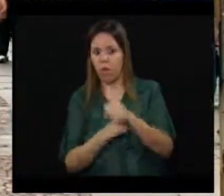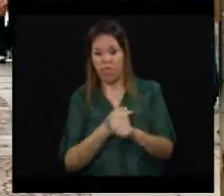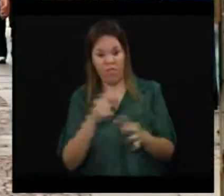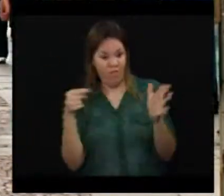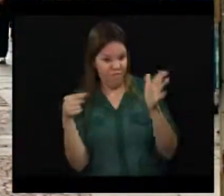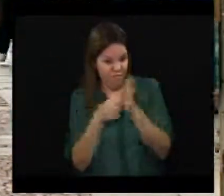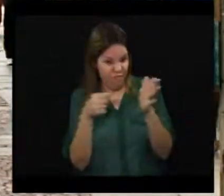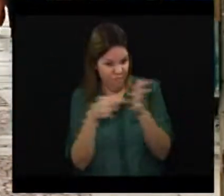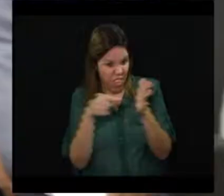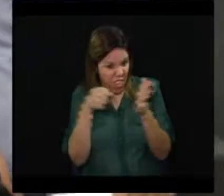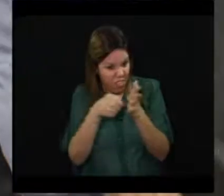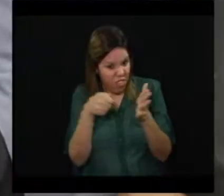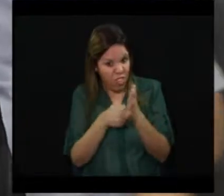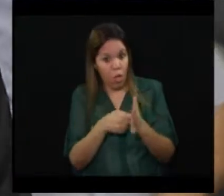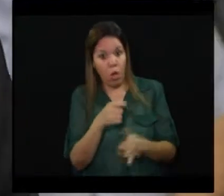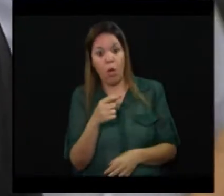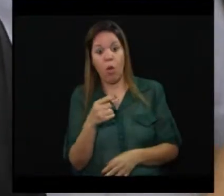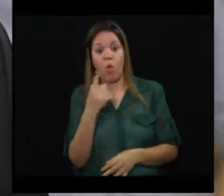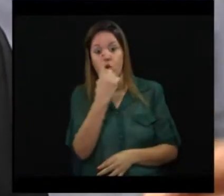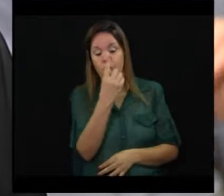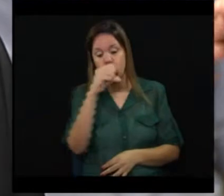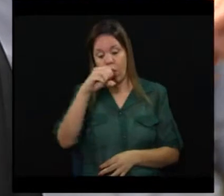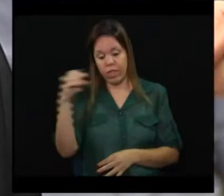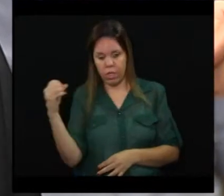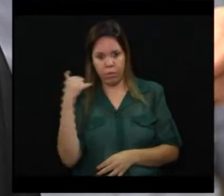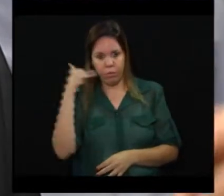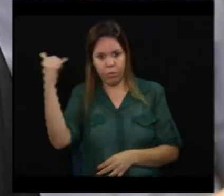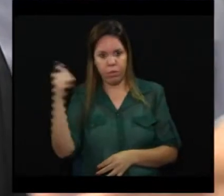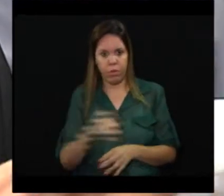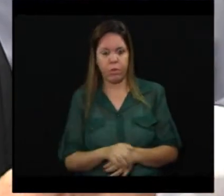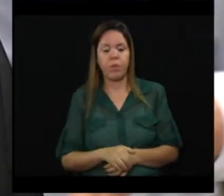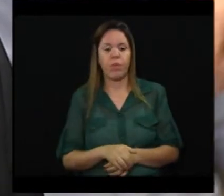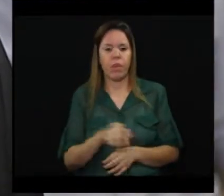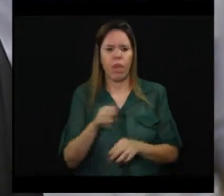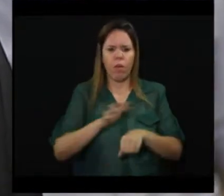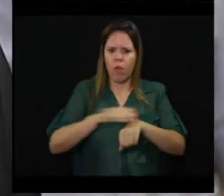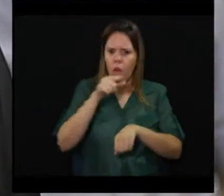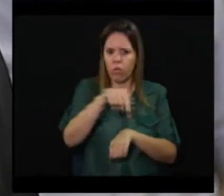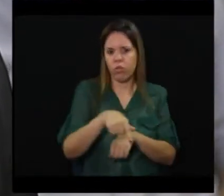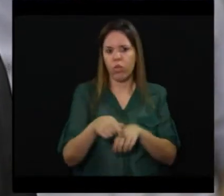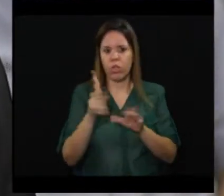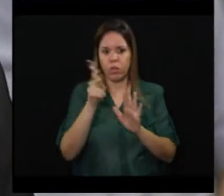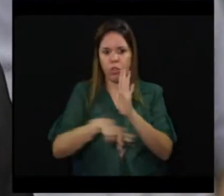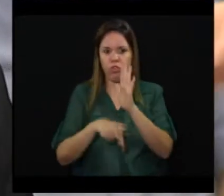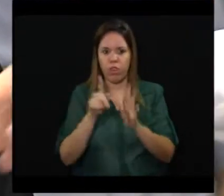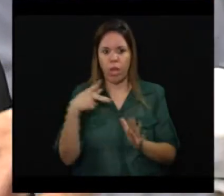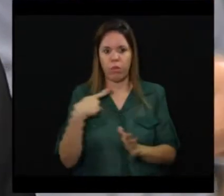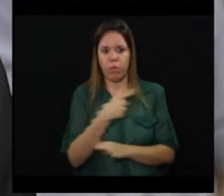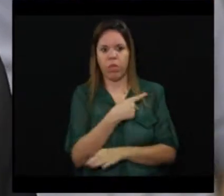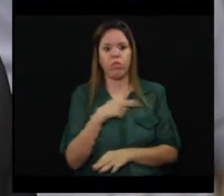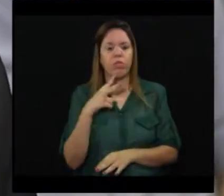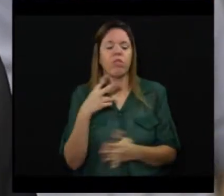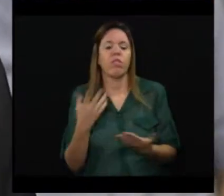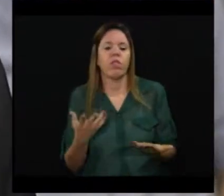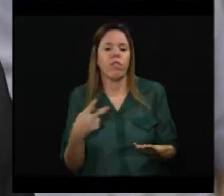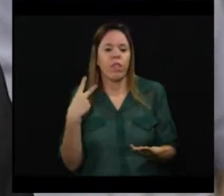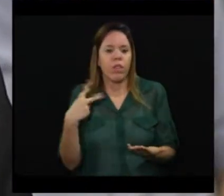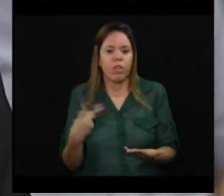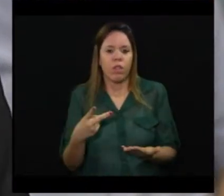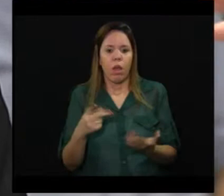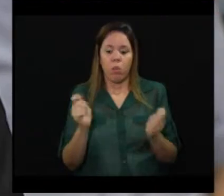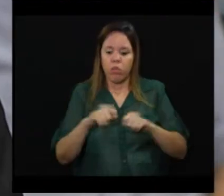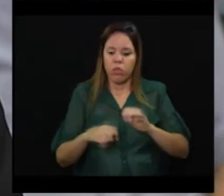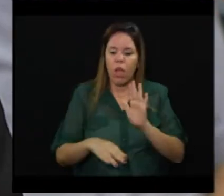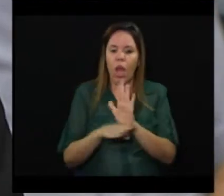pelo 190. Autor do projeto original, o vereador Pastor Elias diz que a intenção é oferecer ajuda às